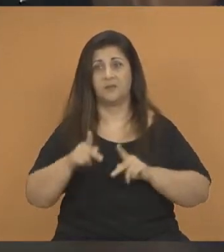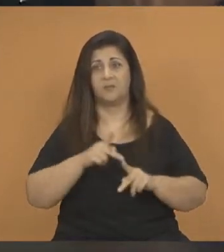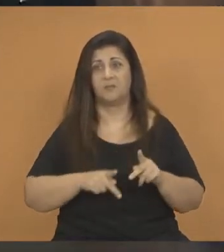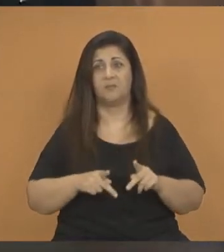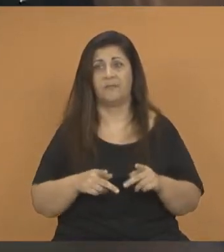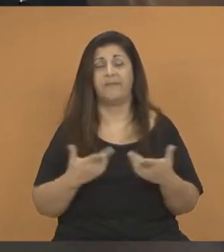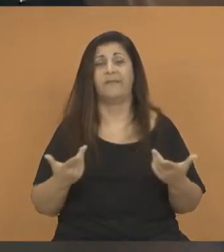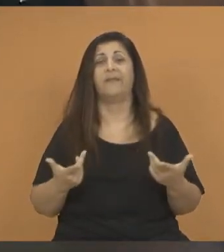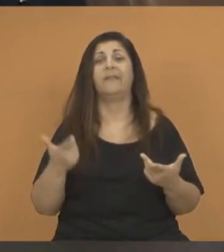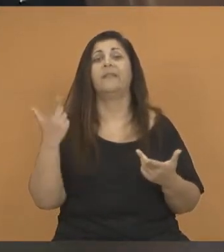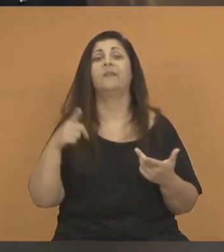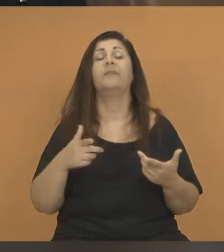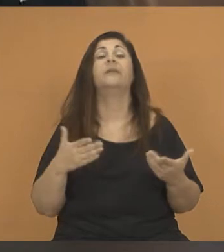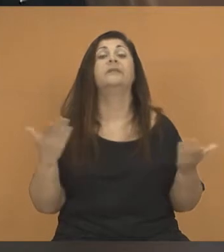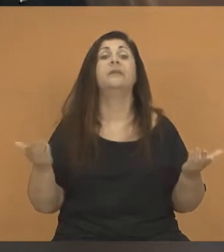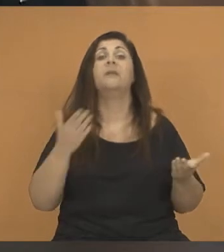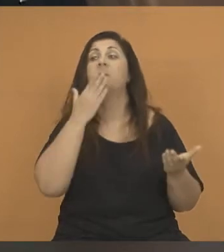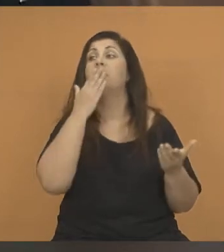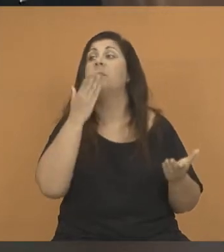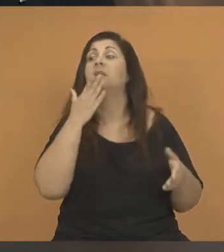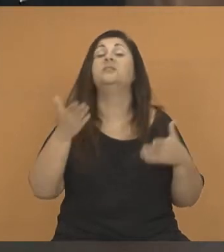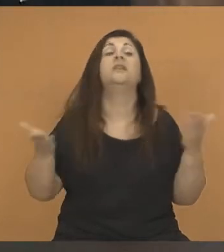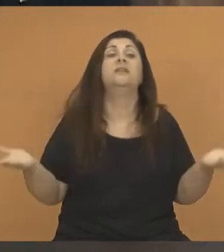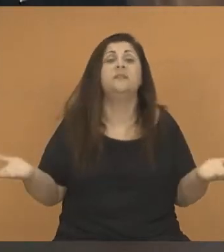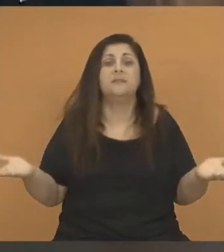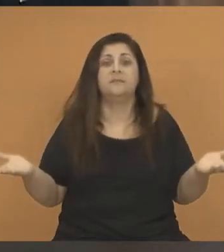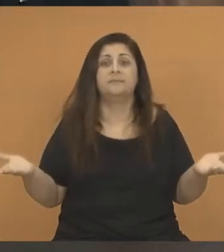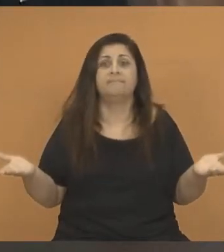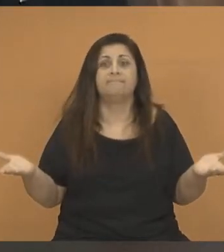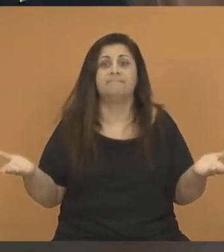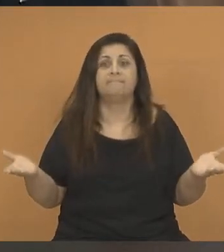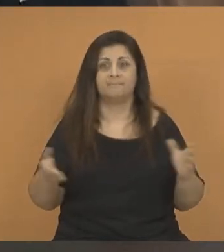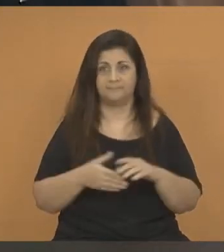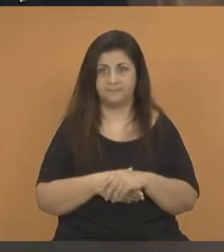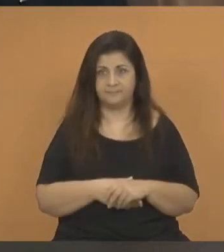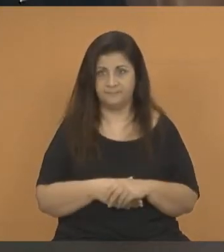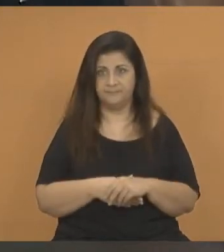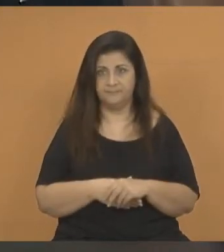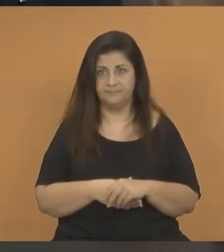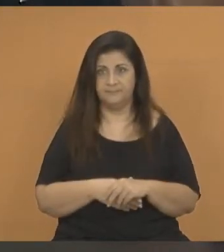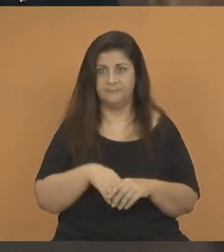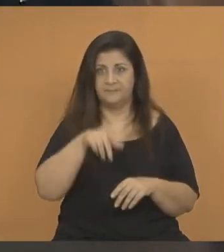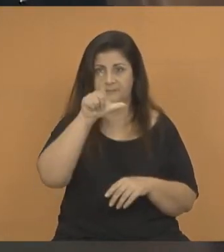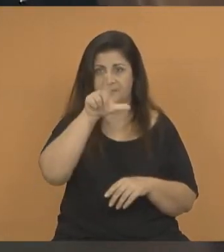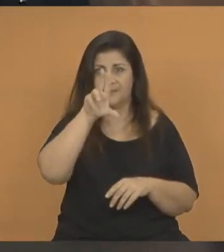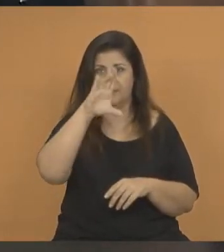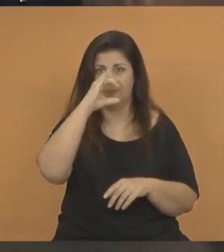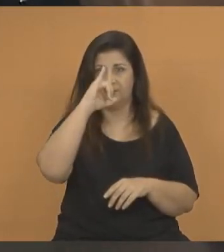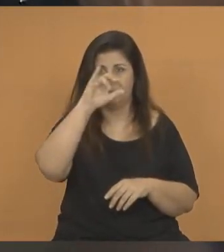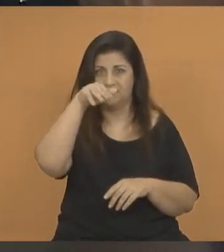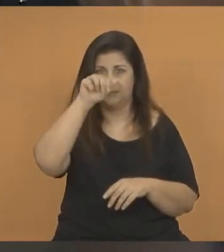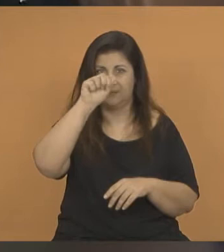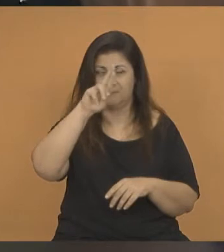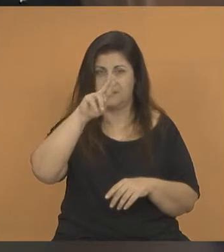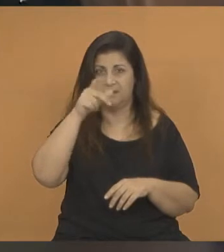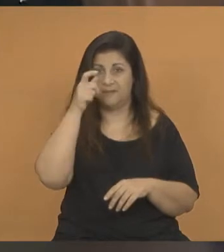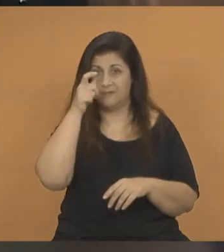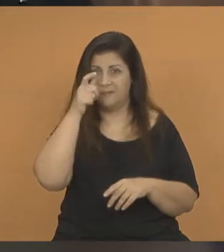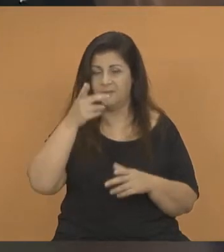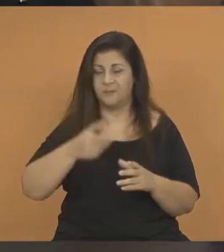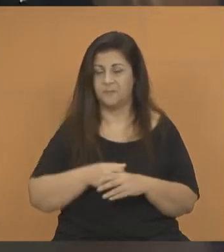nos cobrando depois o resultado de tudo isso. Né? A Lucimar até testemunha, nós tivemos num